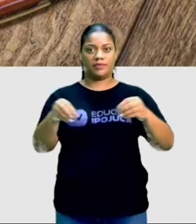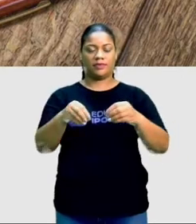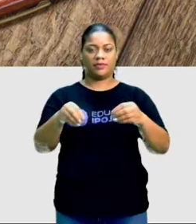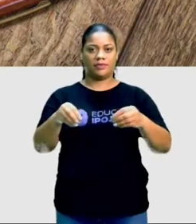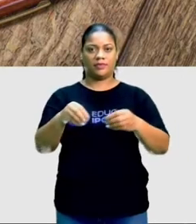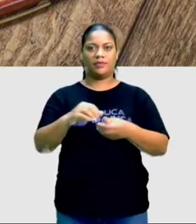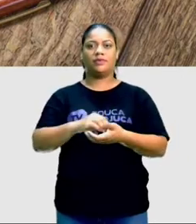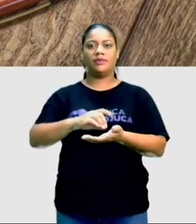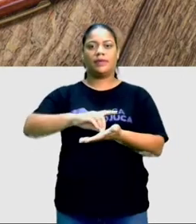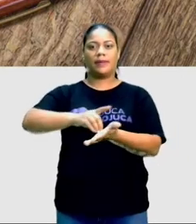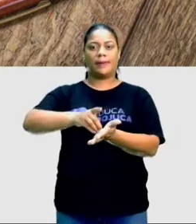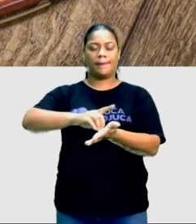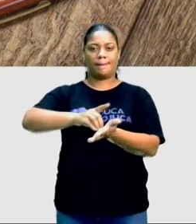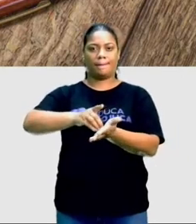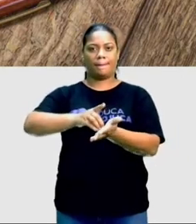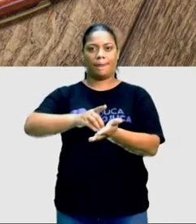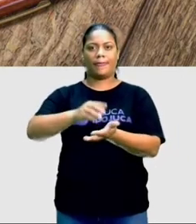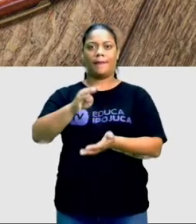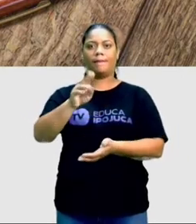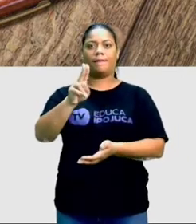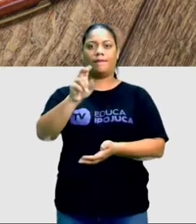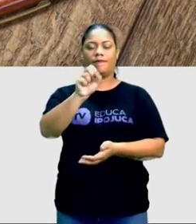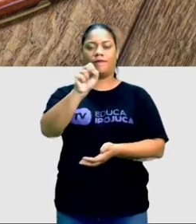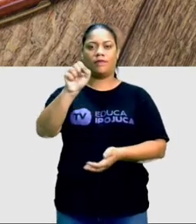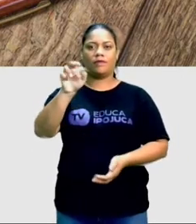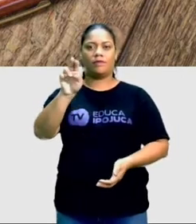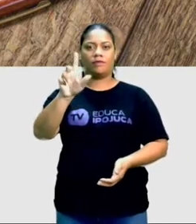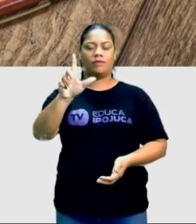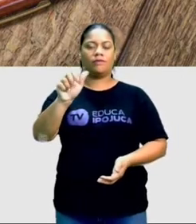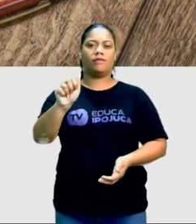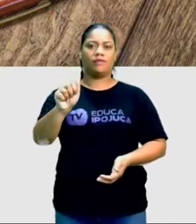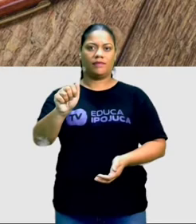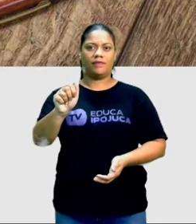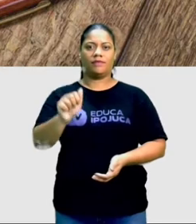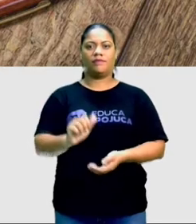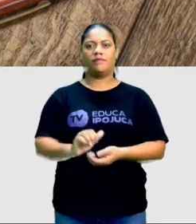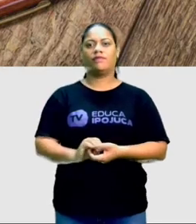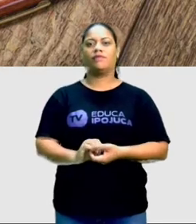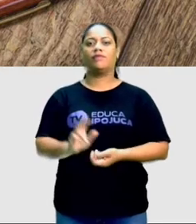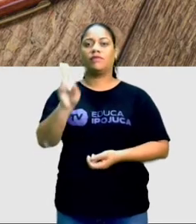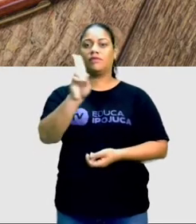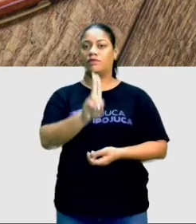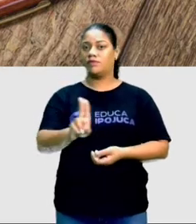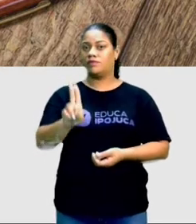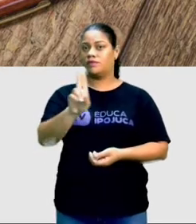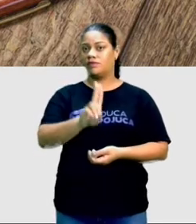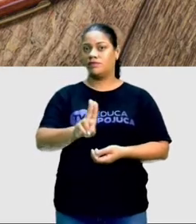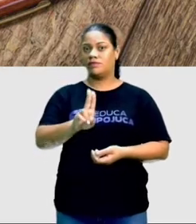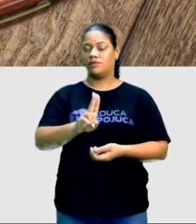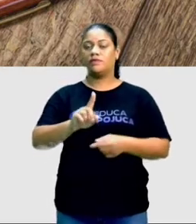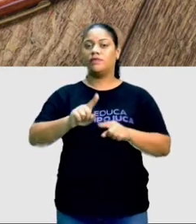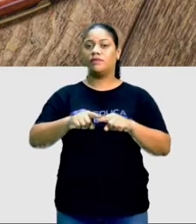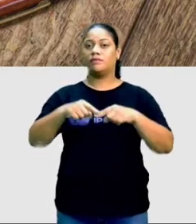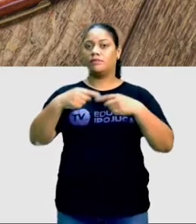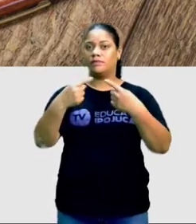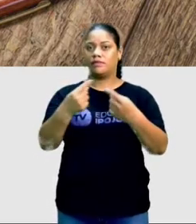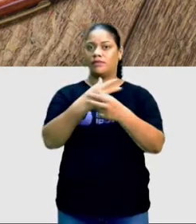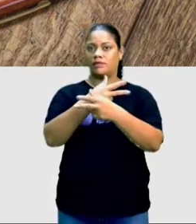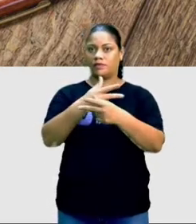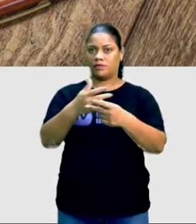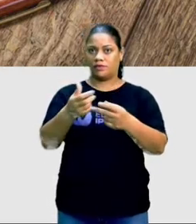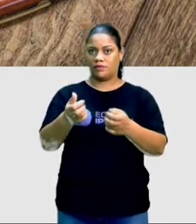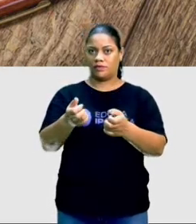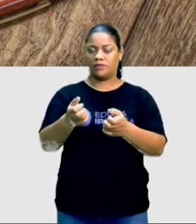palavra bússola vem do italiano bússola. Ou seja, esse instrumento, ele utiliza já um recurso a mais. Tem